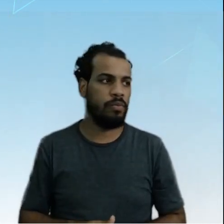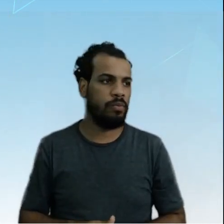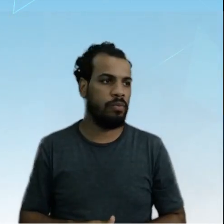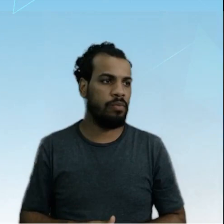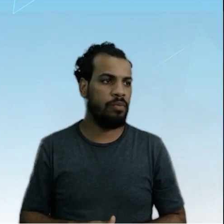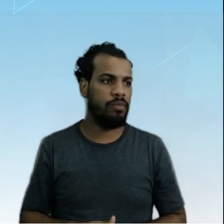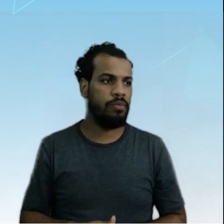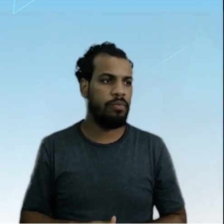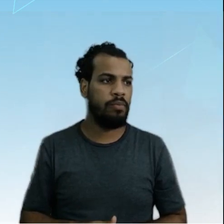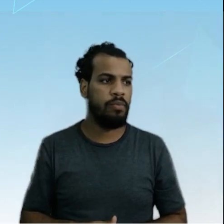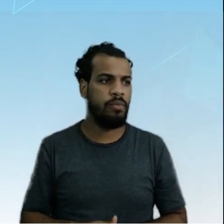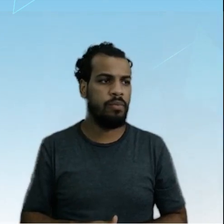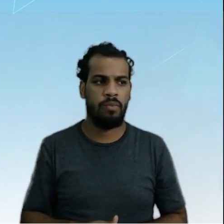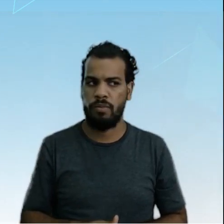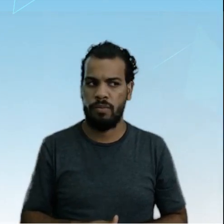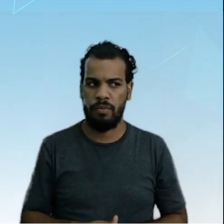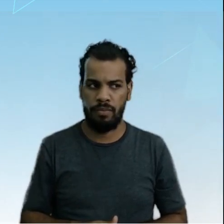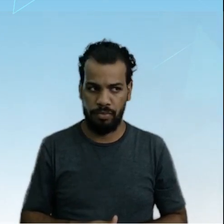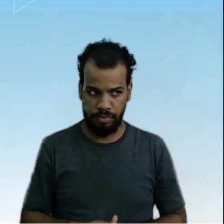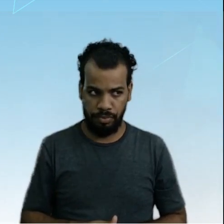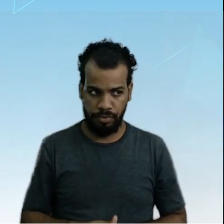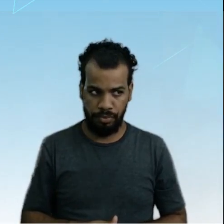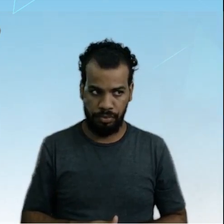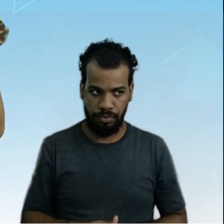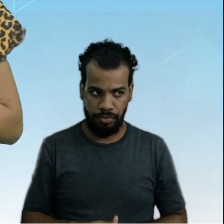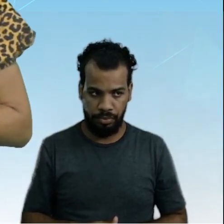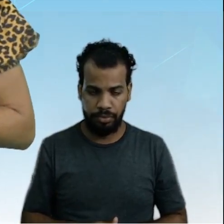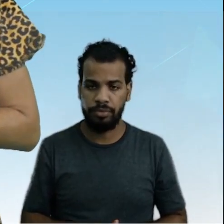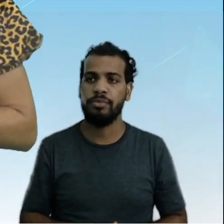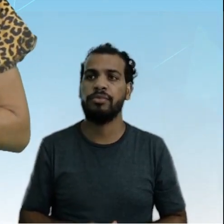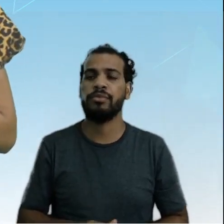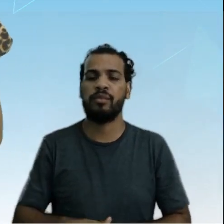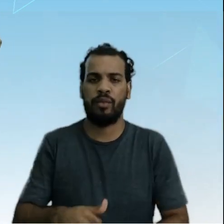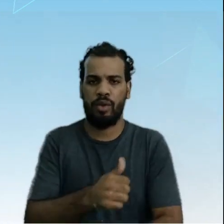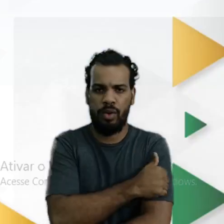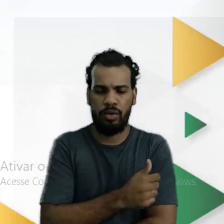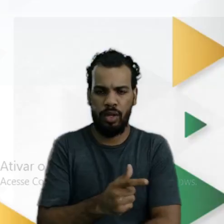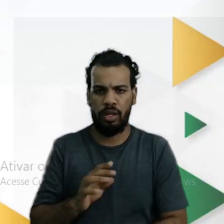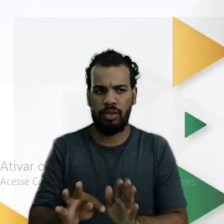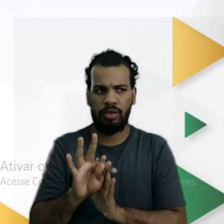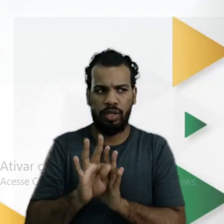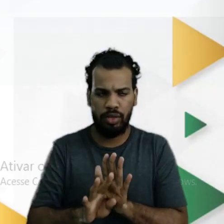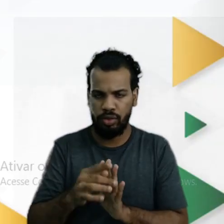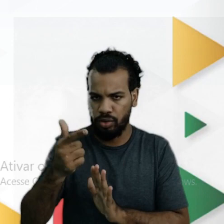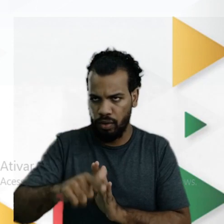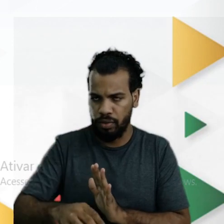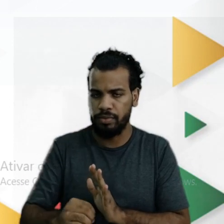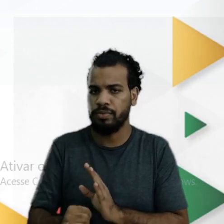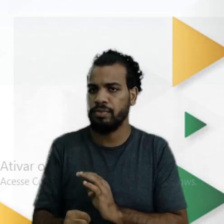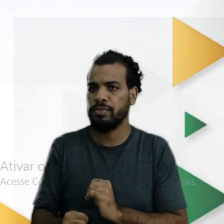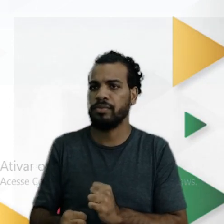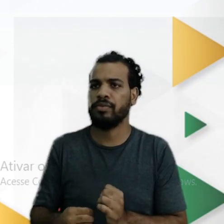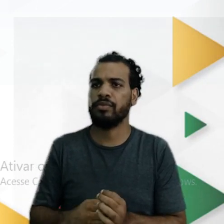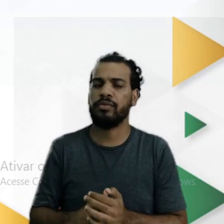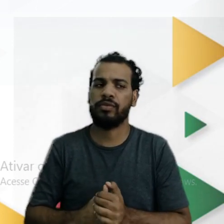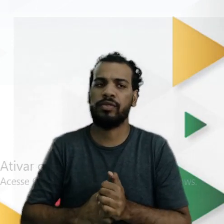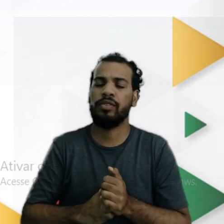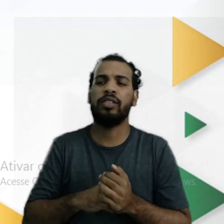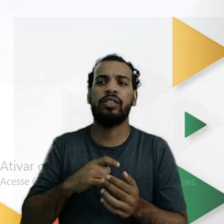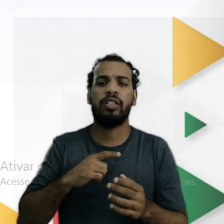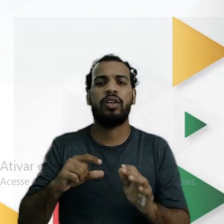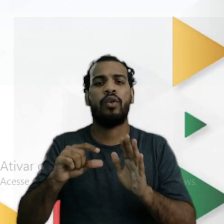eu senti a vontade de explicar ao nosso estudante, voltando aqui, por favor, o texto novamente, como ela falou sobre os